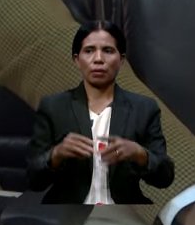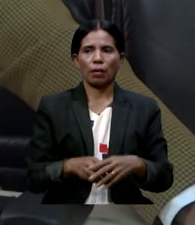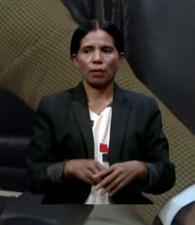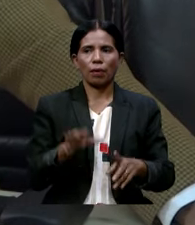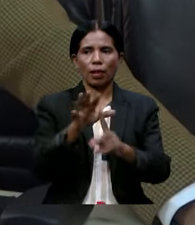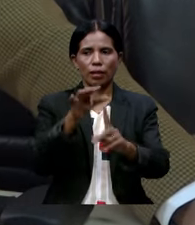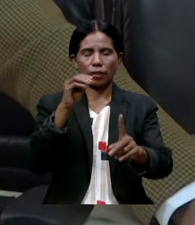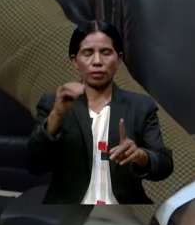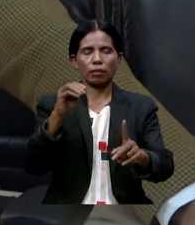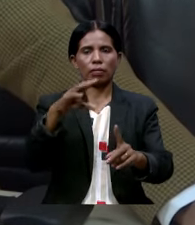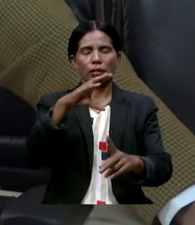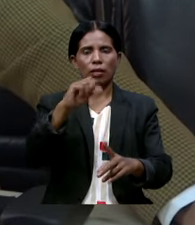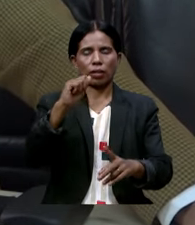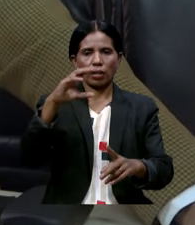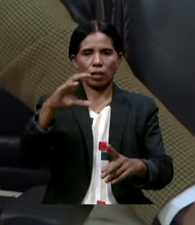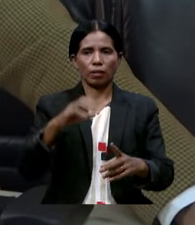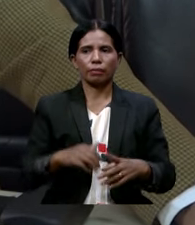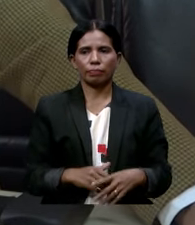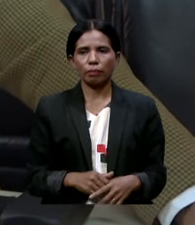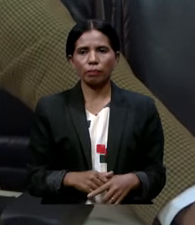eleição comissária.